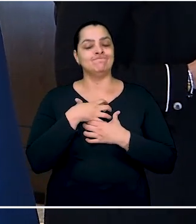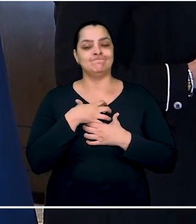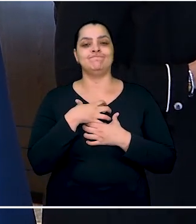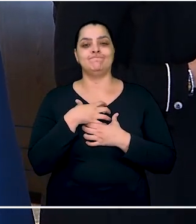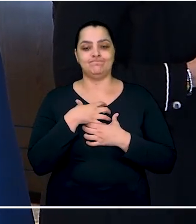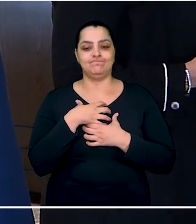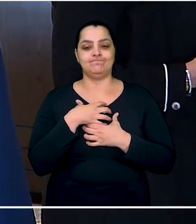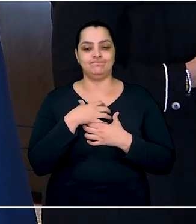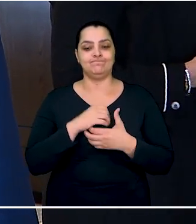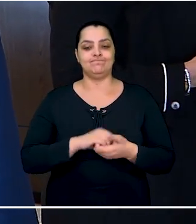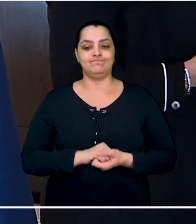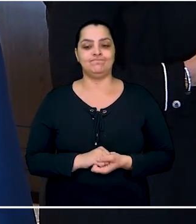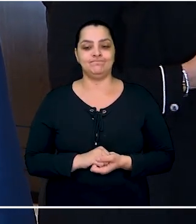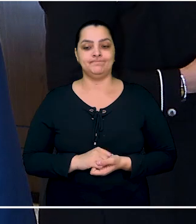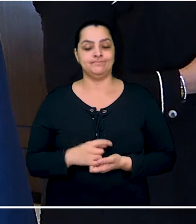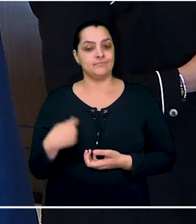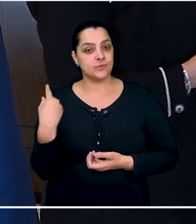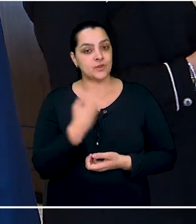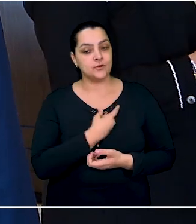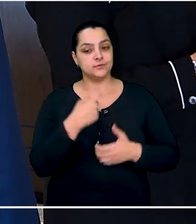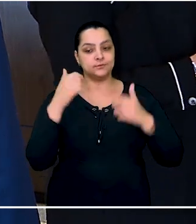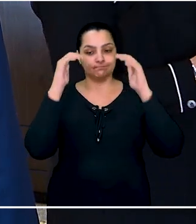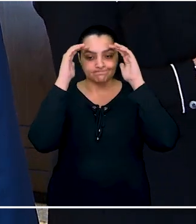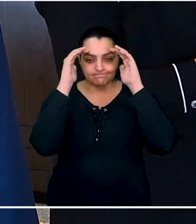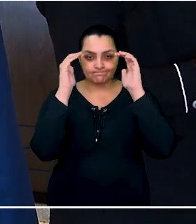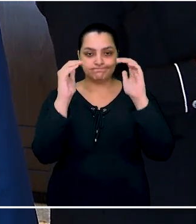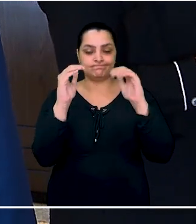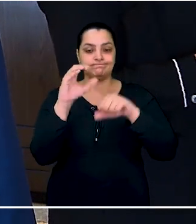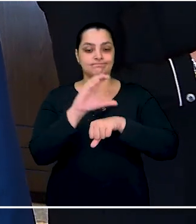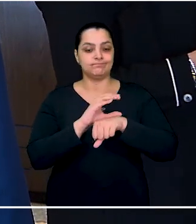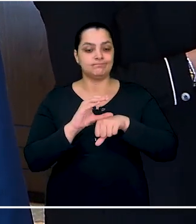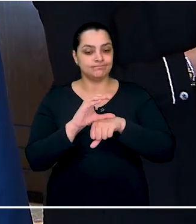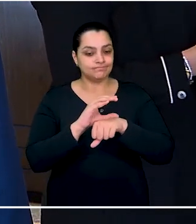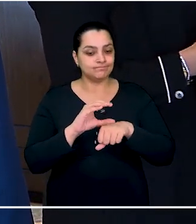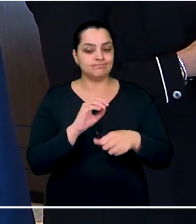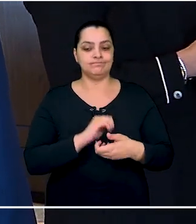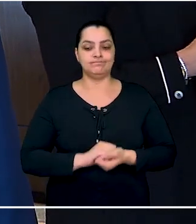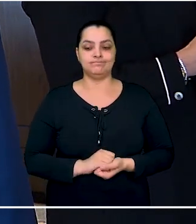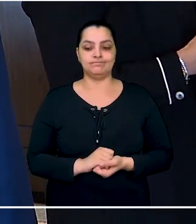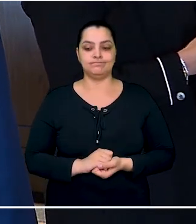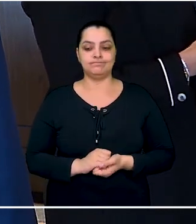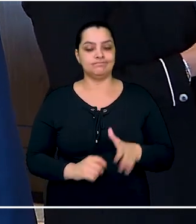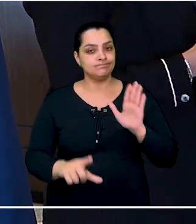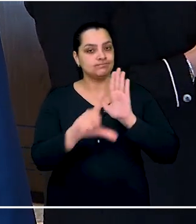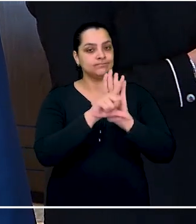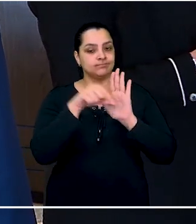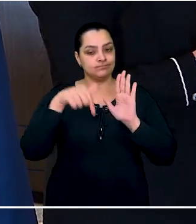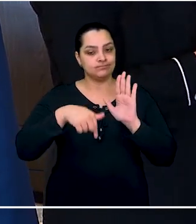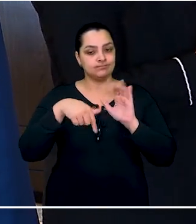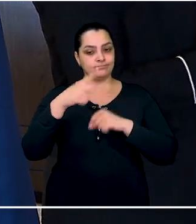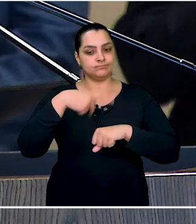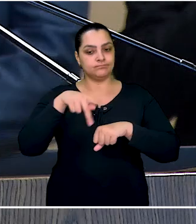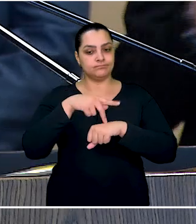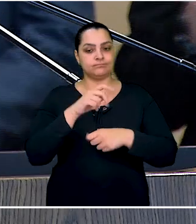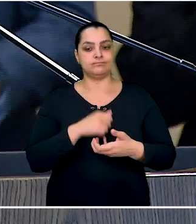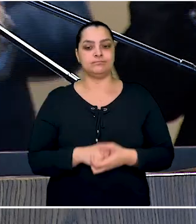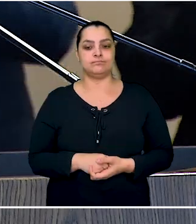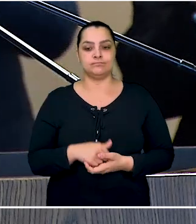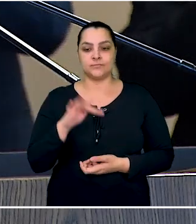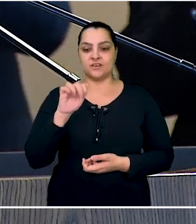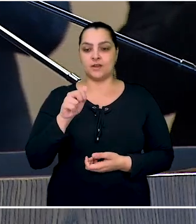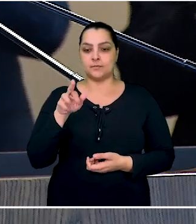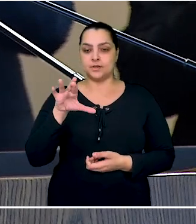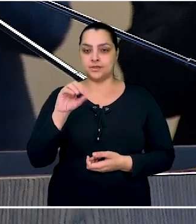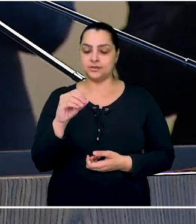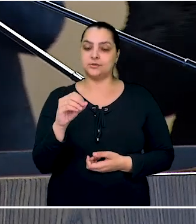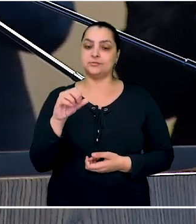sensação de que temos que respeitar a Constituição e a legislação desse país. Fabrício